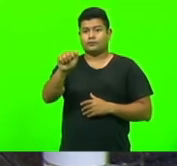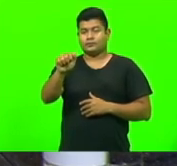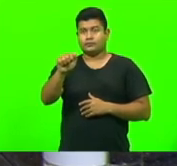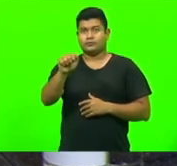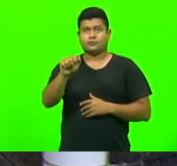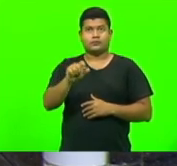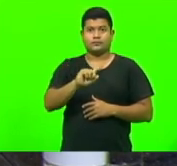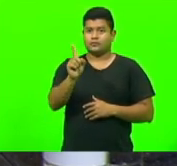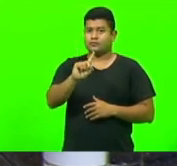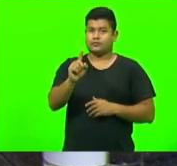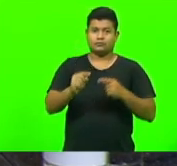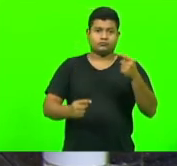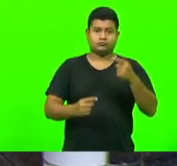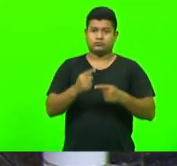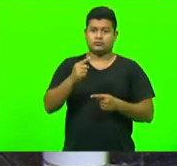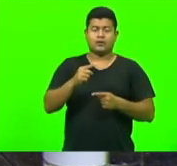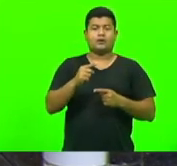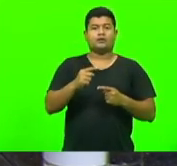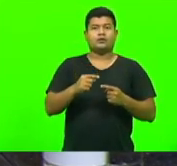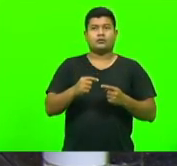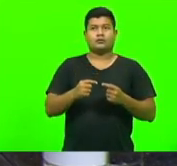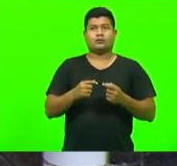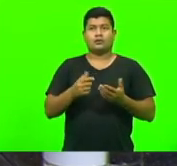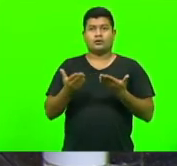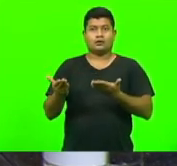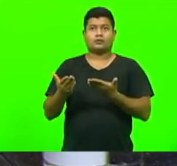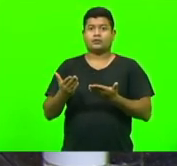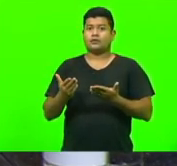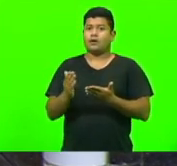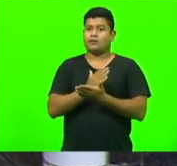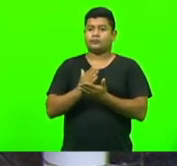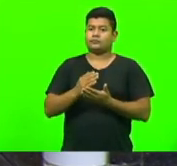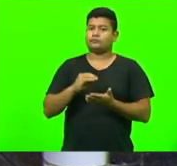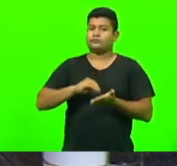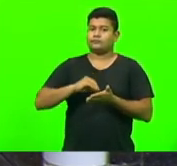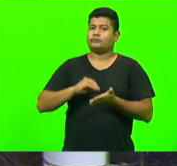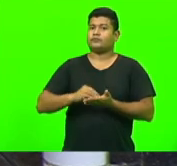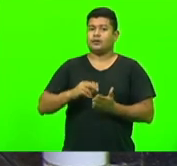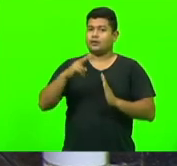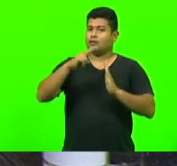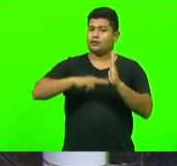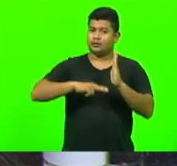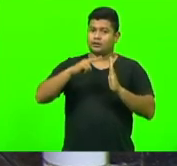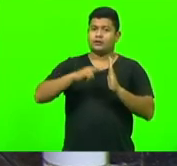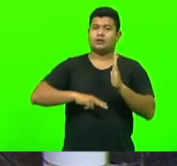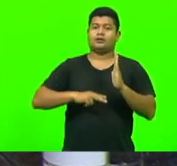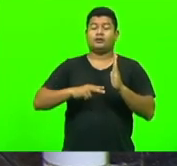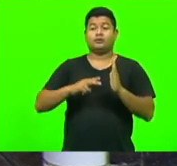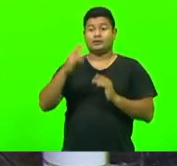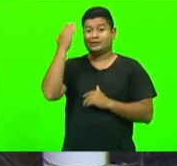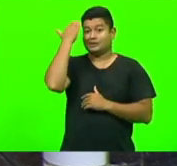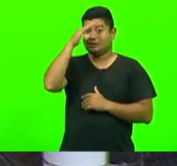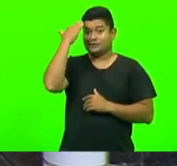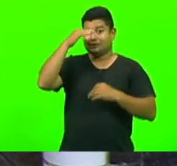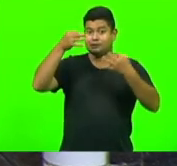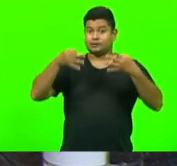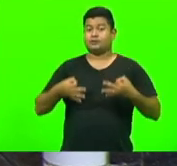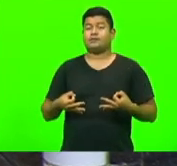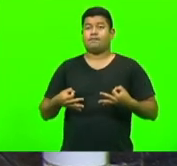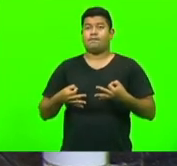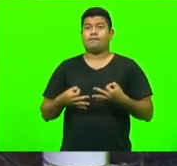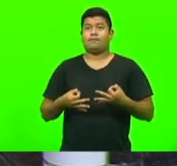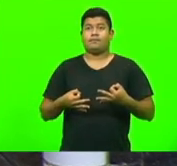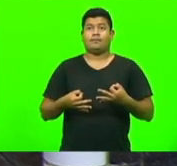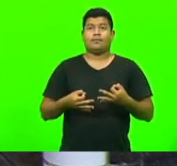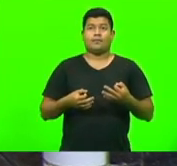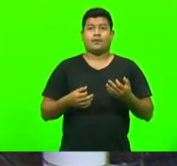que não é isso que está no texto, falta vontade ou má vontade, falta vontade de tentar entender o que está escrito. O que está escrito é o